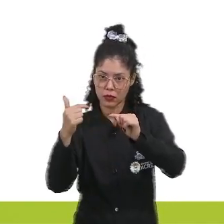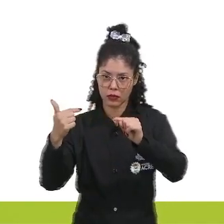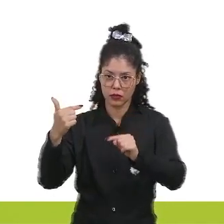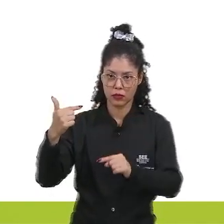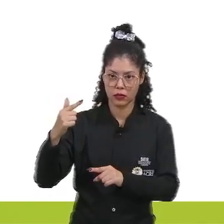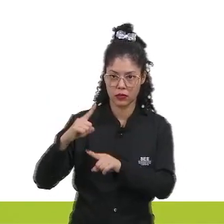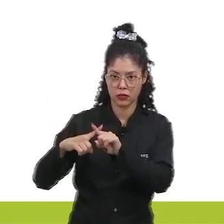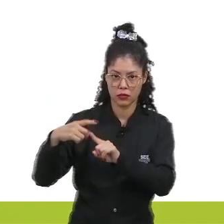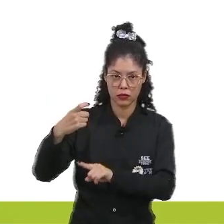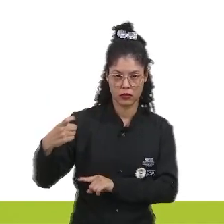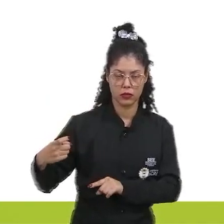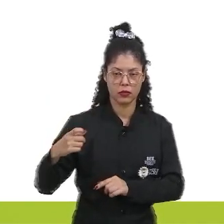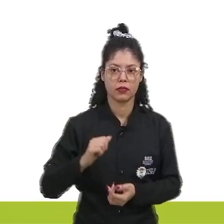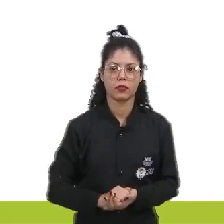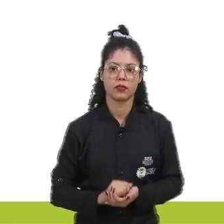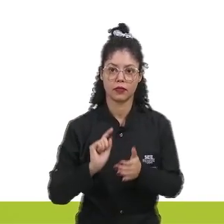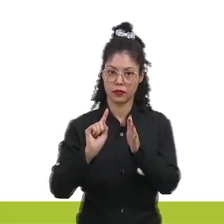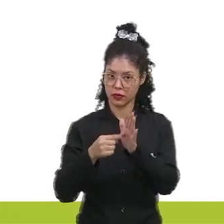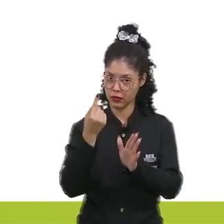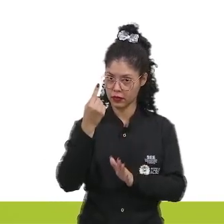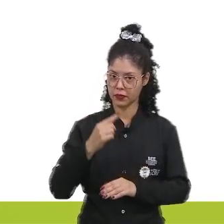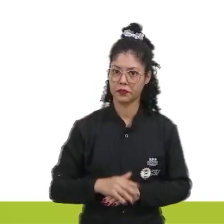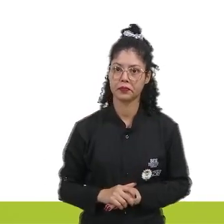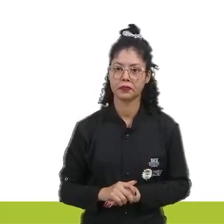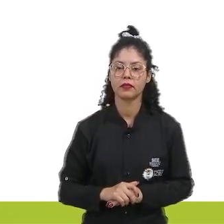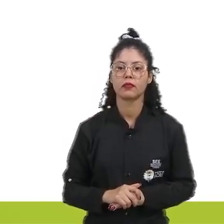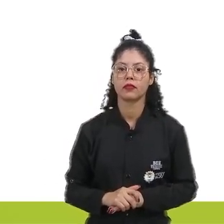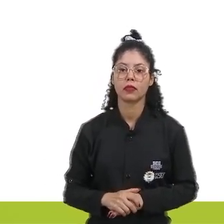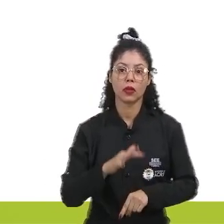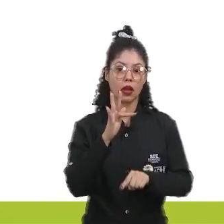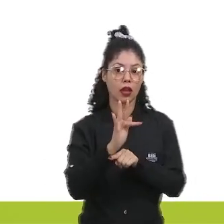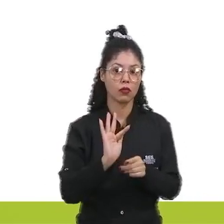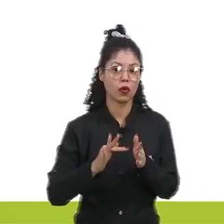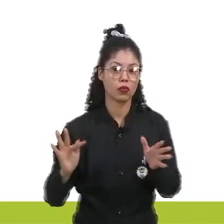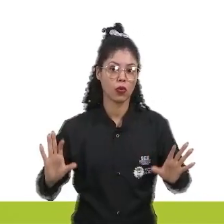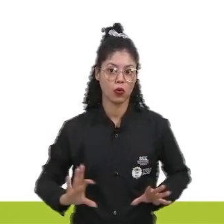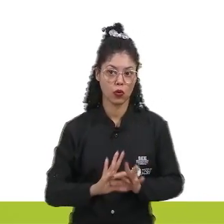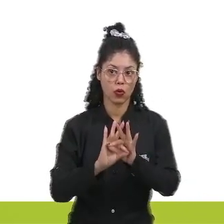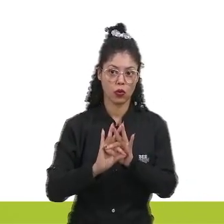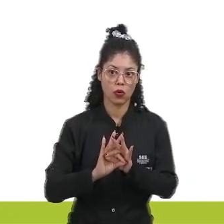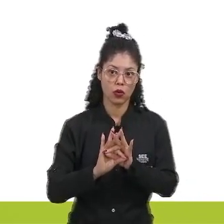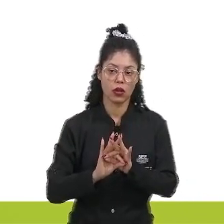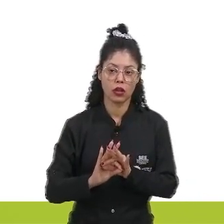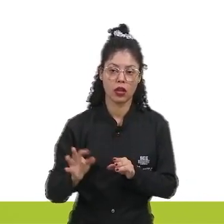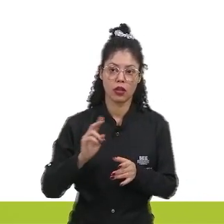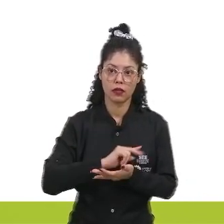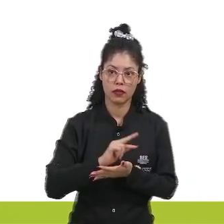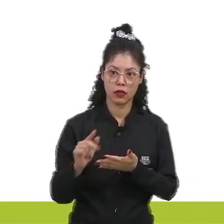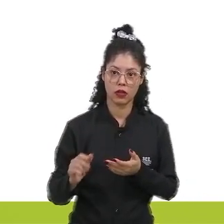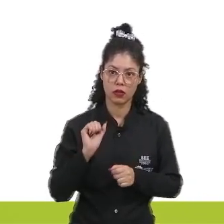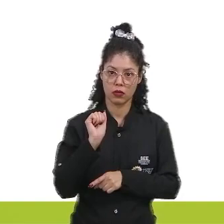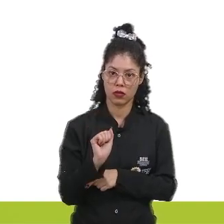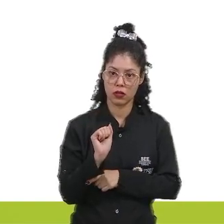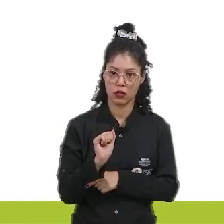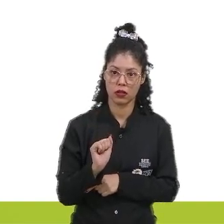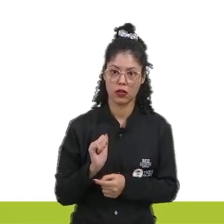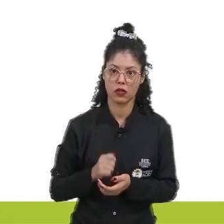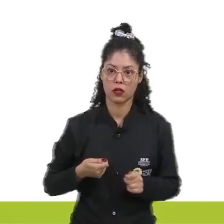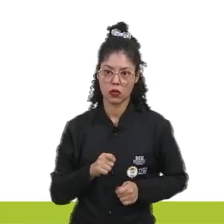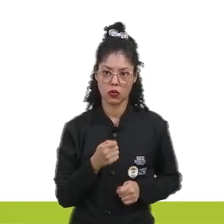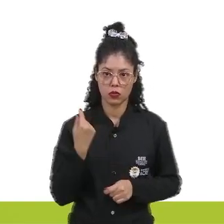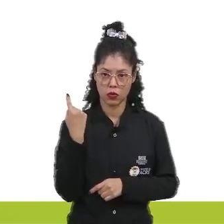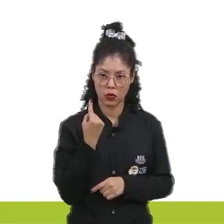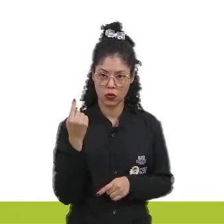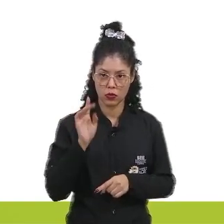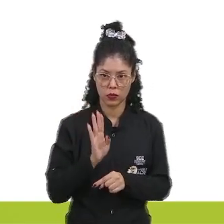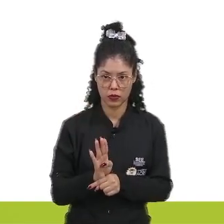aqui uma função do primeiro grau, tá? F é uma função que vai associar a variável x do conjunto A, que é o domínio, a uma única variável